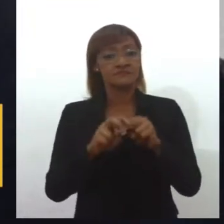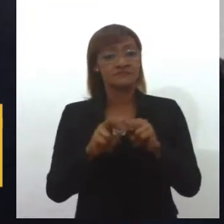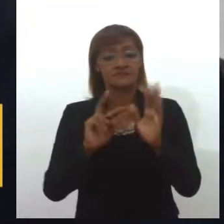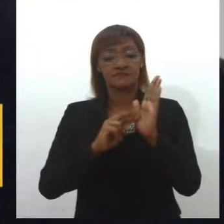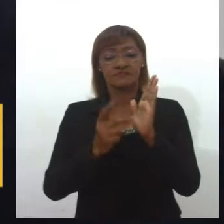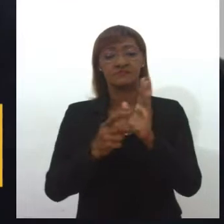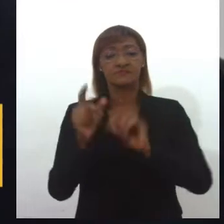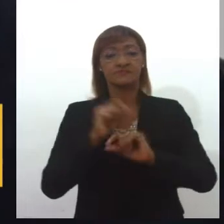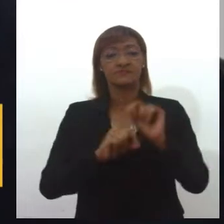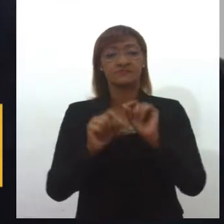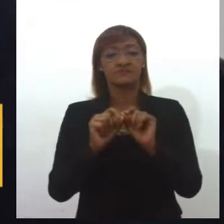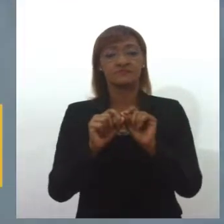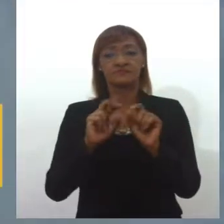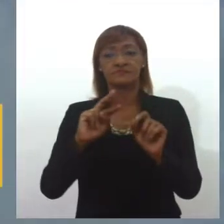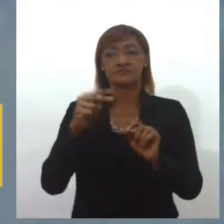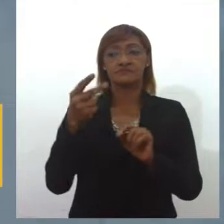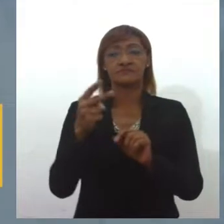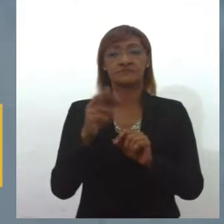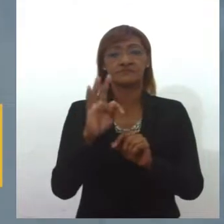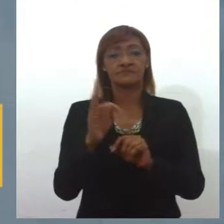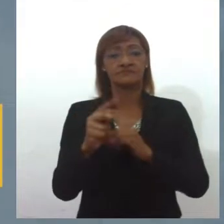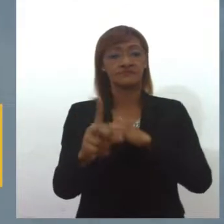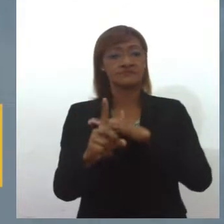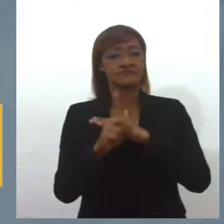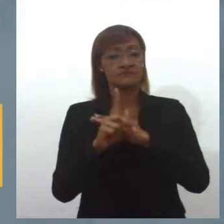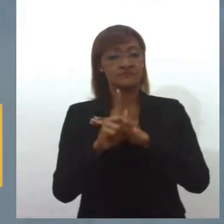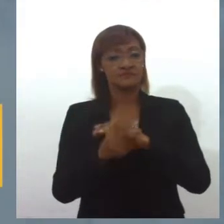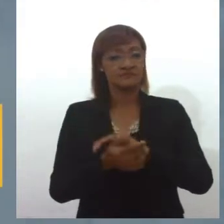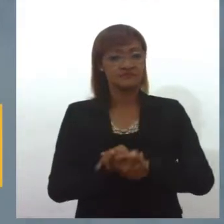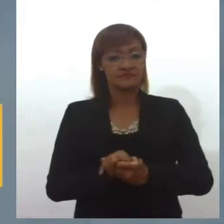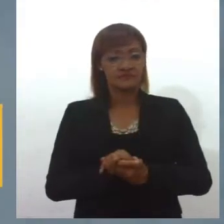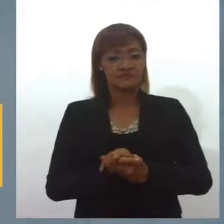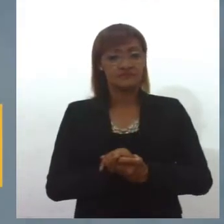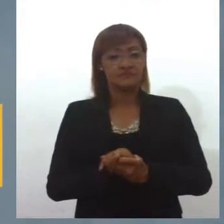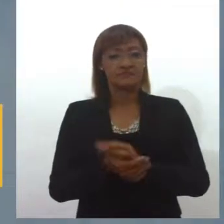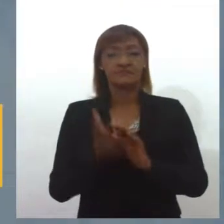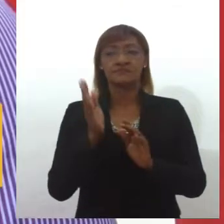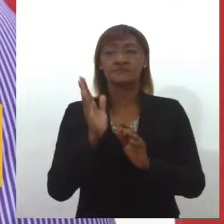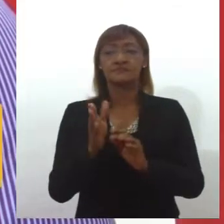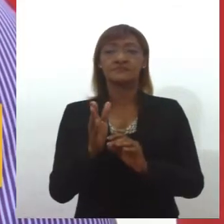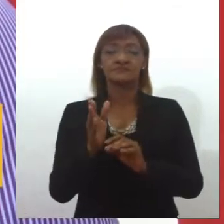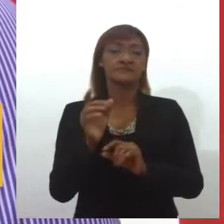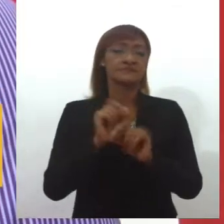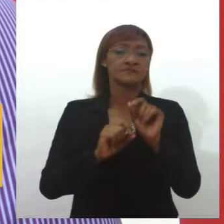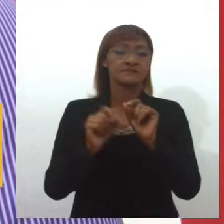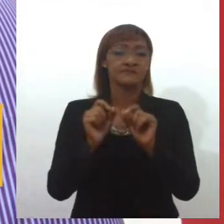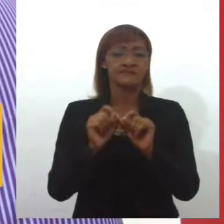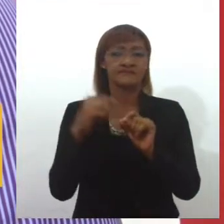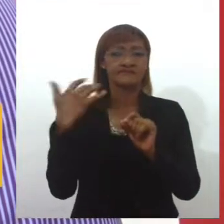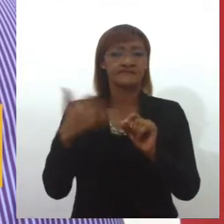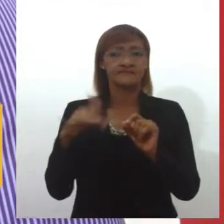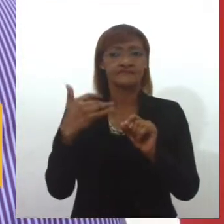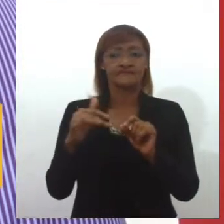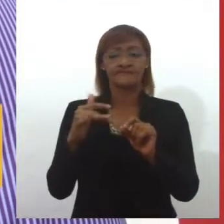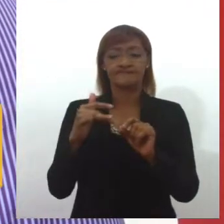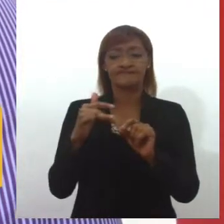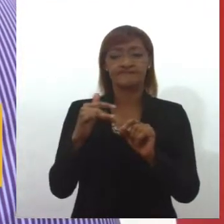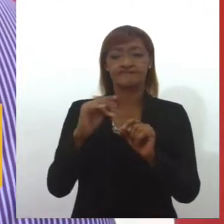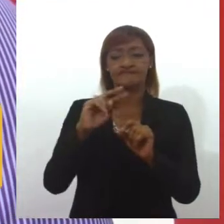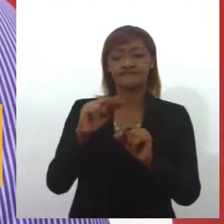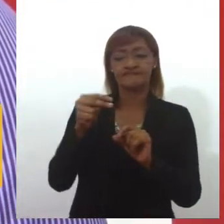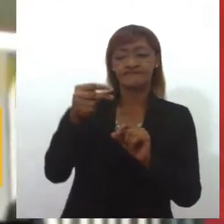aumento de preço para o consumidor. Para os consumidores, tais reflexos como as altas nos preços já estão